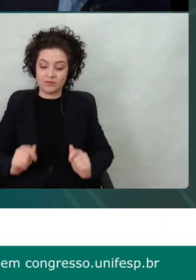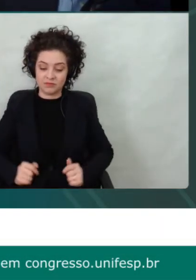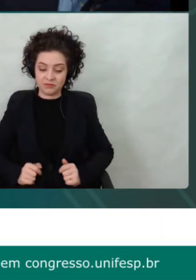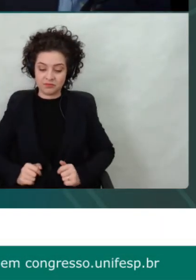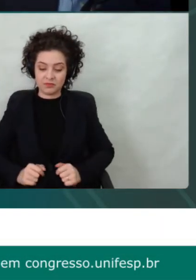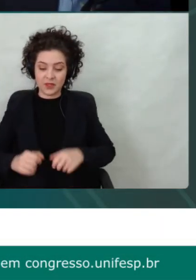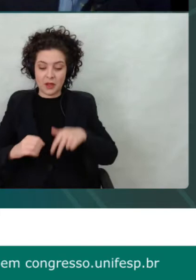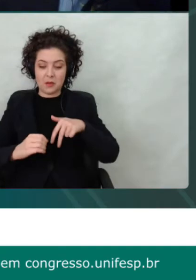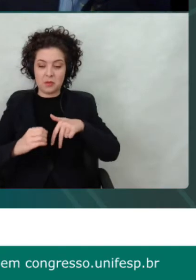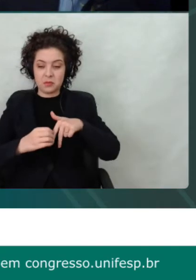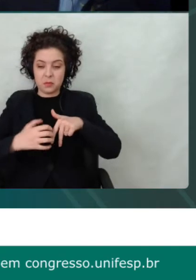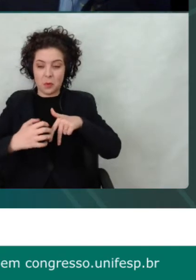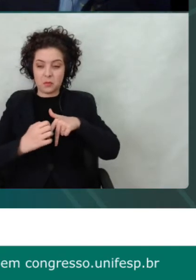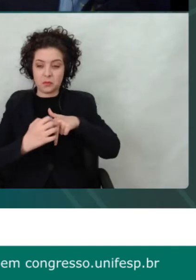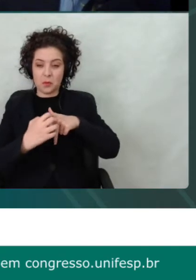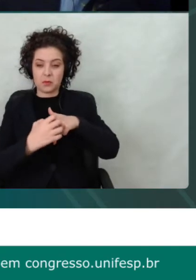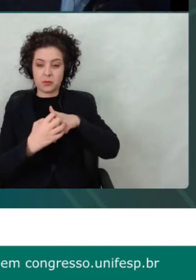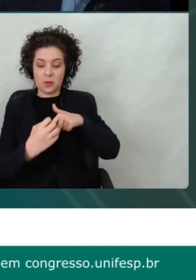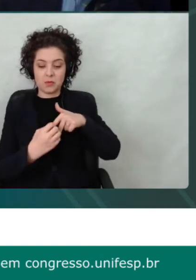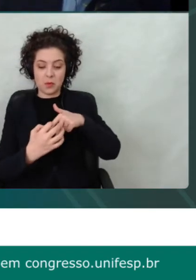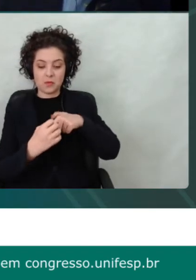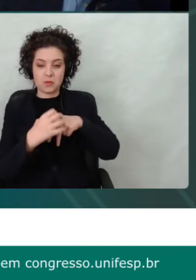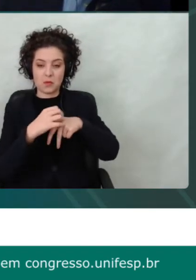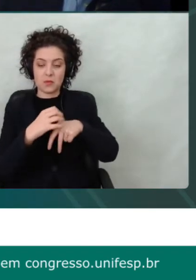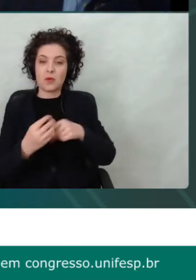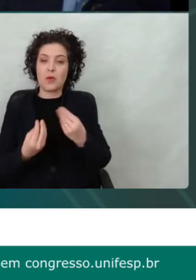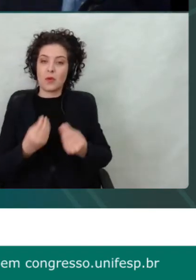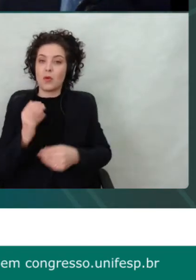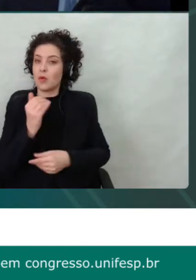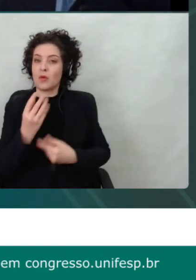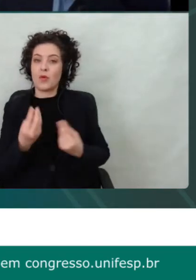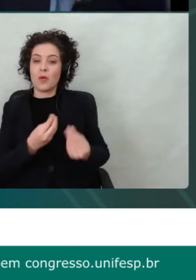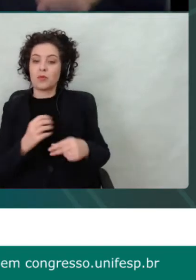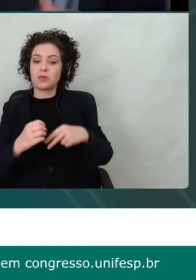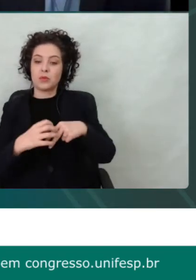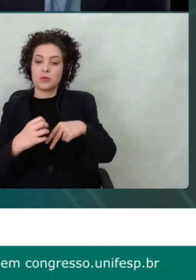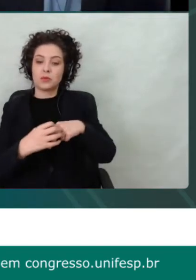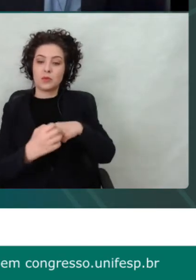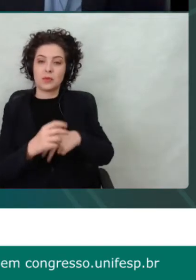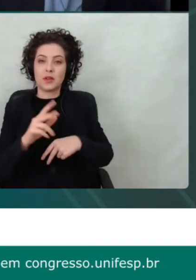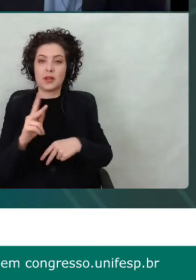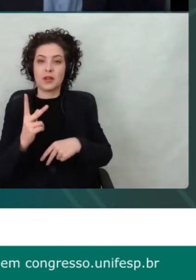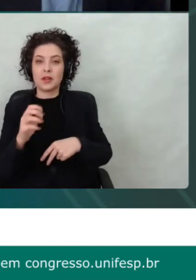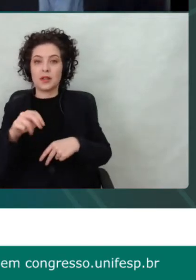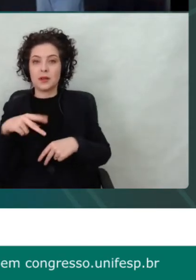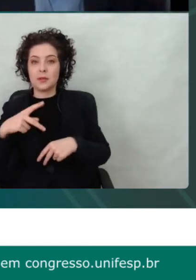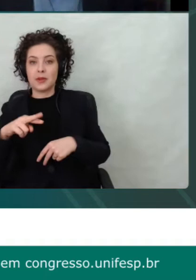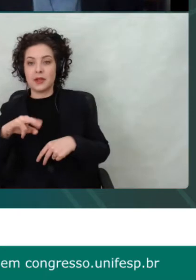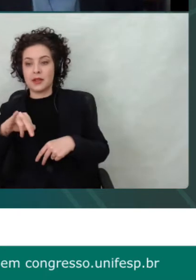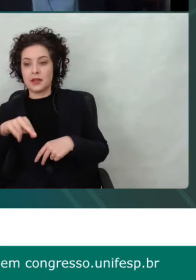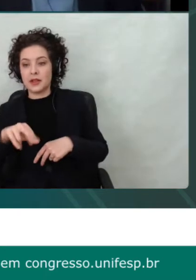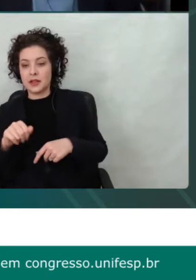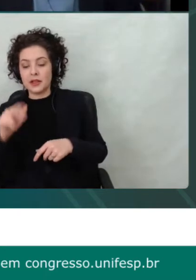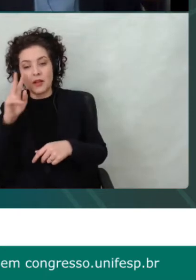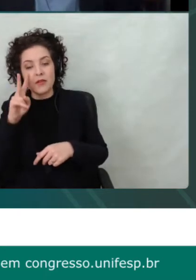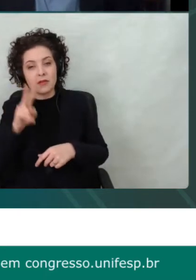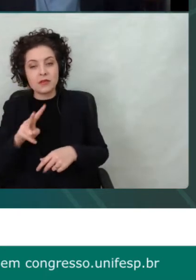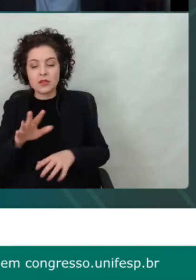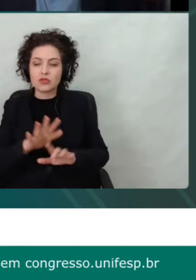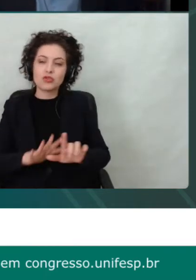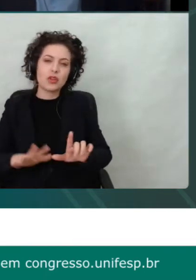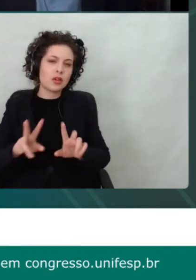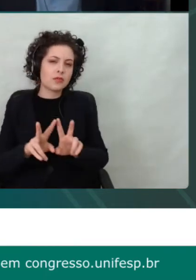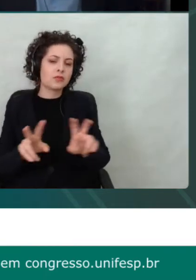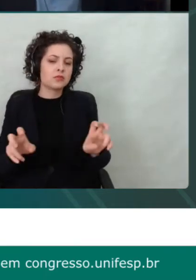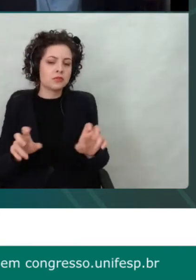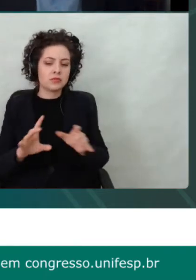que você contasse um pouco para nós como nós podemos tratar esses doentes com heparina e também dar uma visão geral do assunto como você quiser.